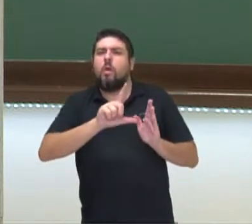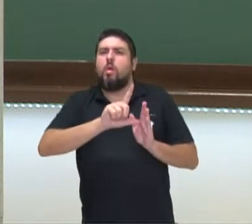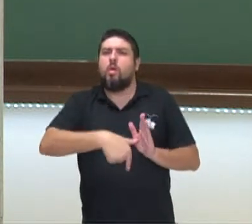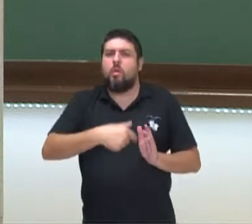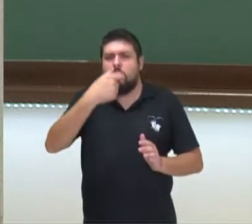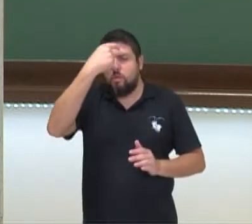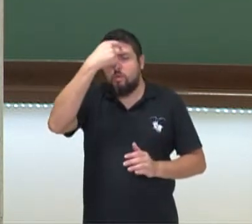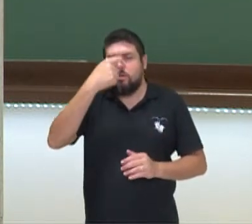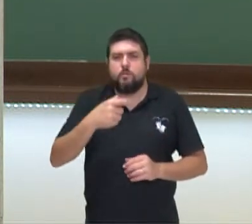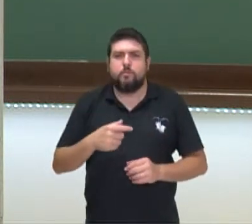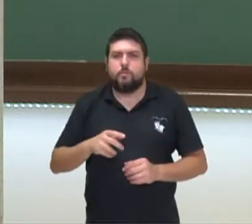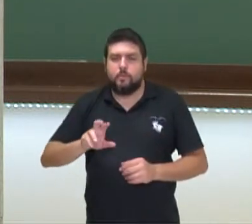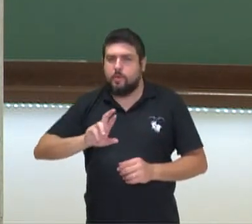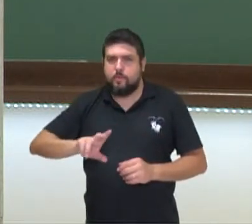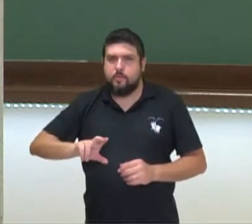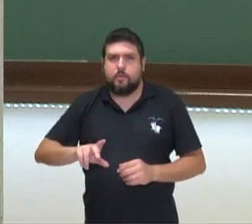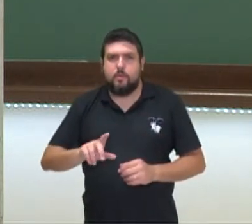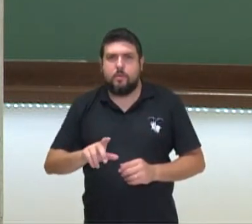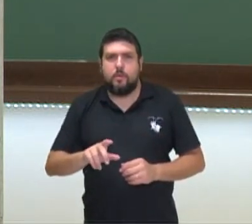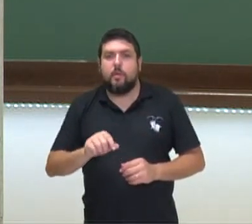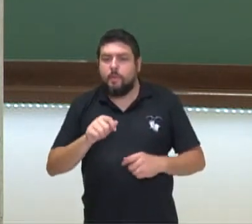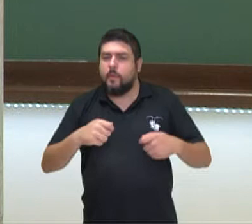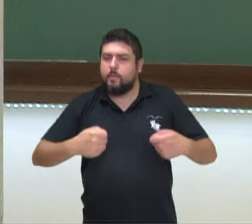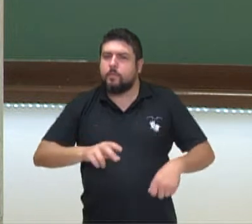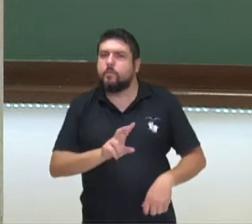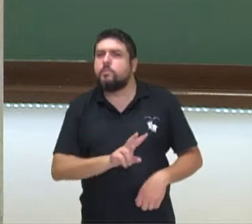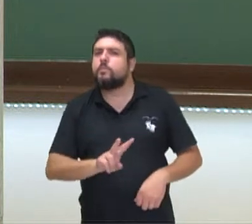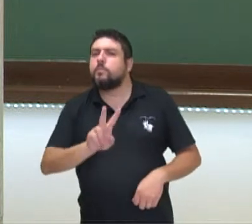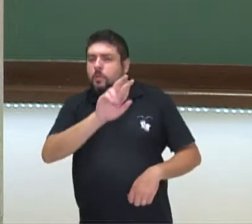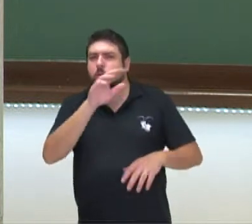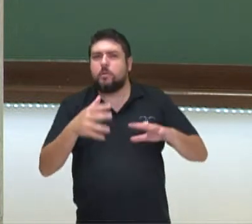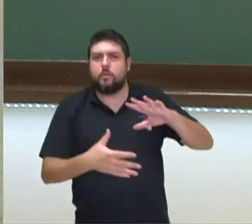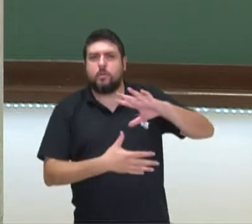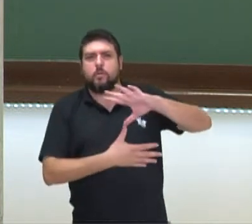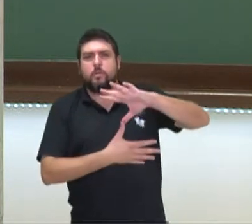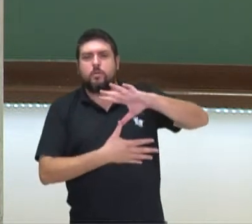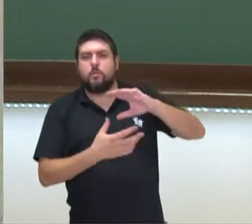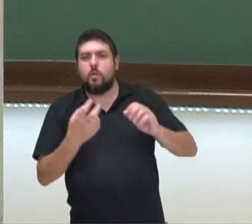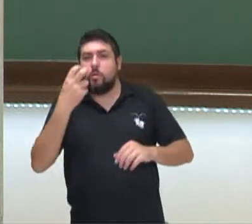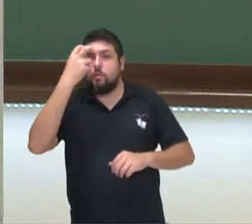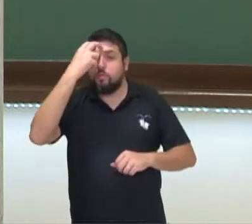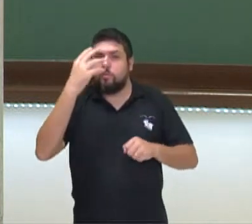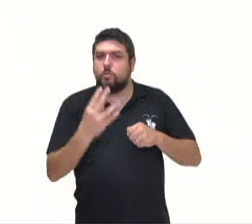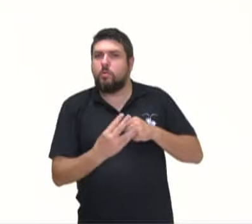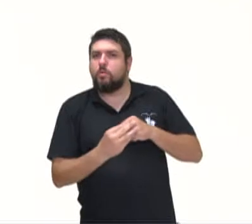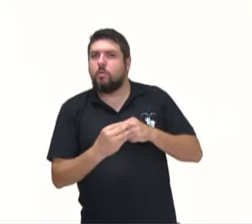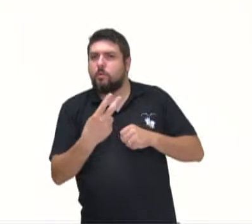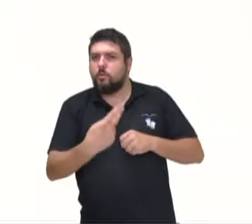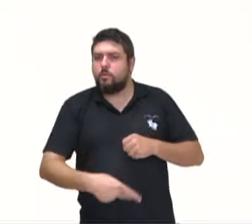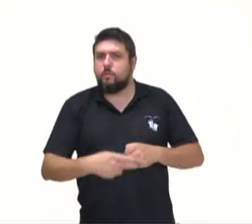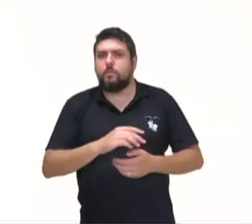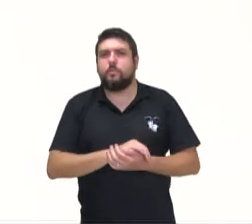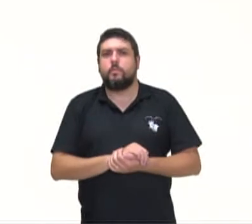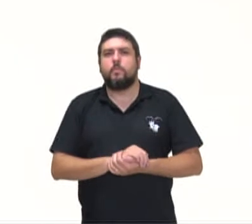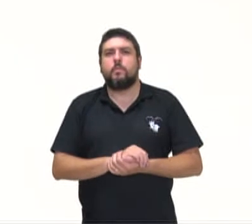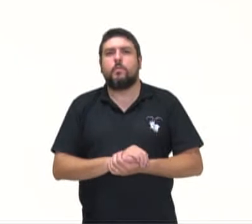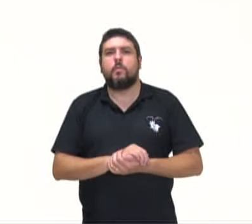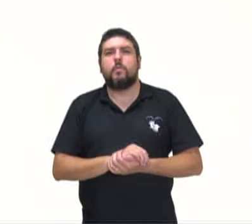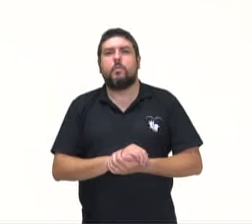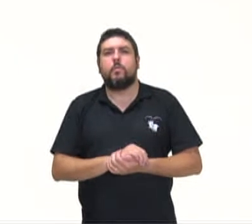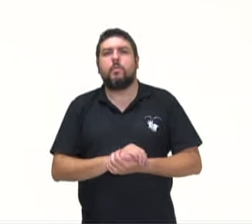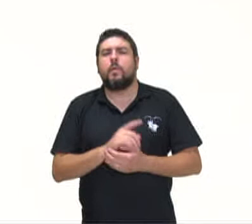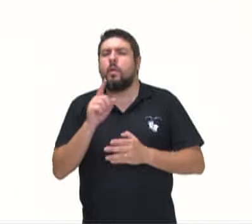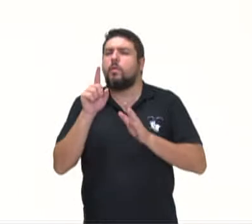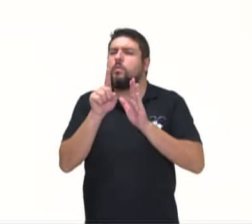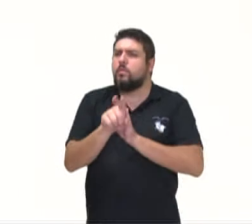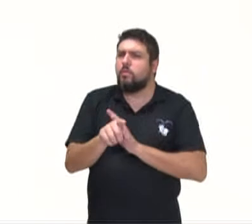que existia na América antes da chegada dos europeus, a cultura, o conhecimento, Então, qual a sua opinião sobre